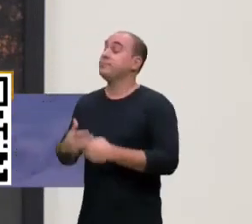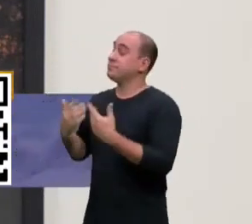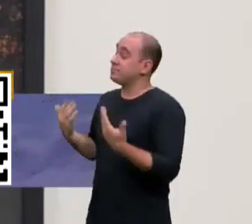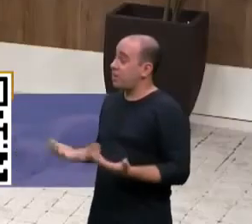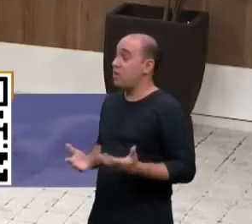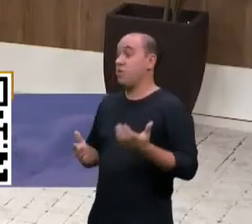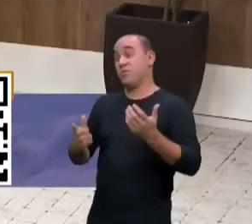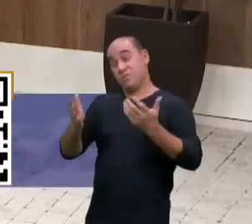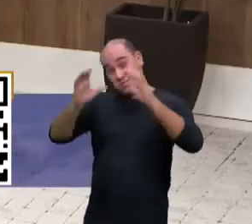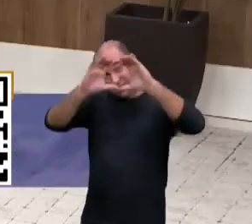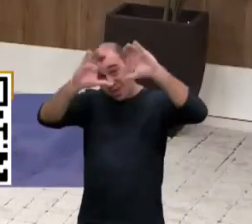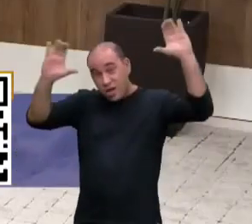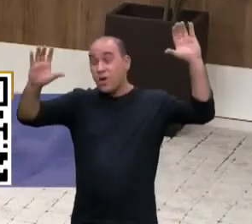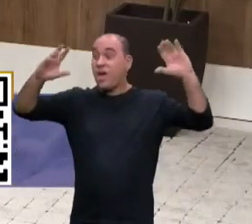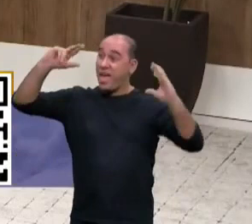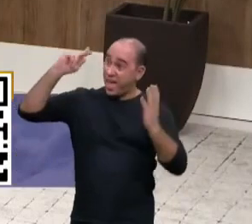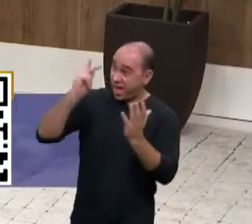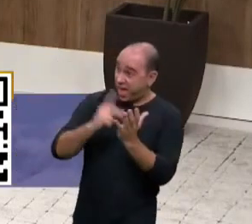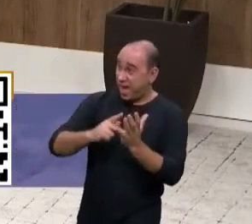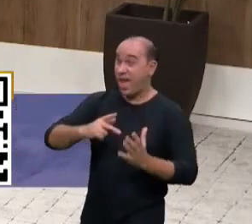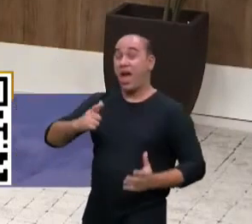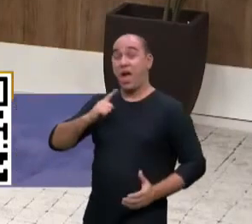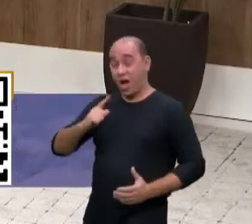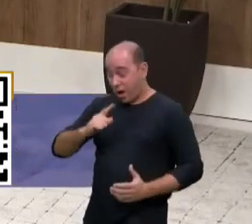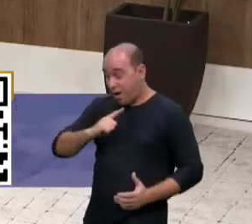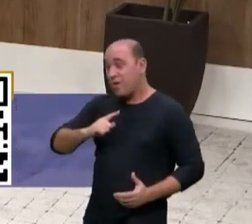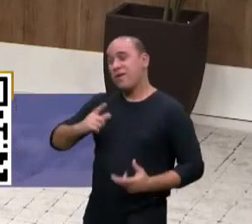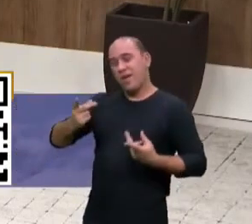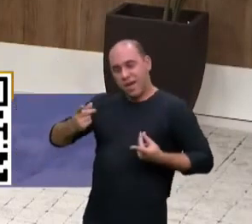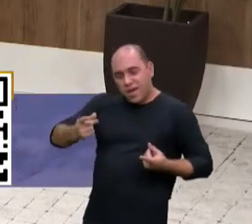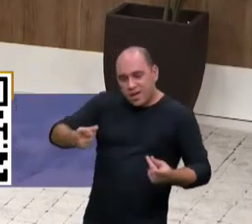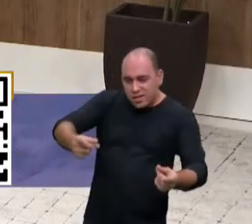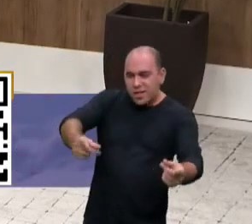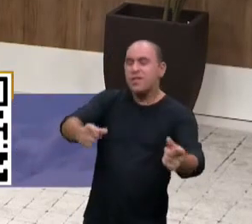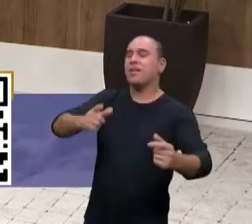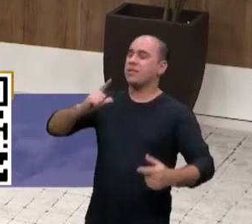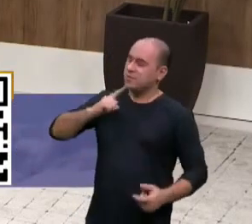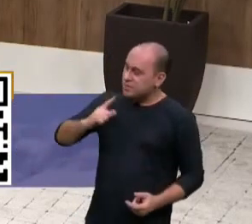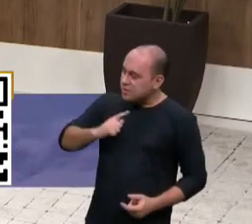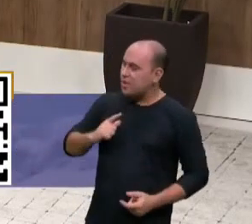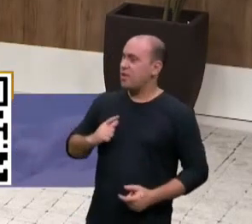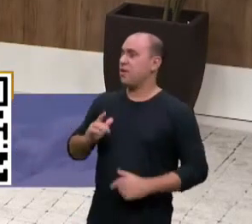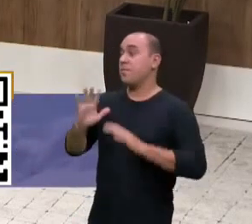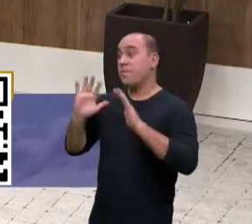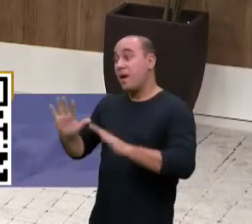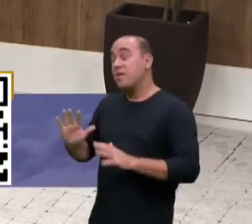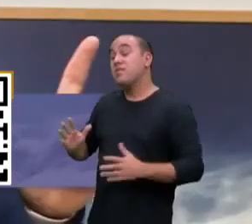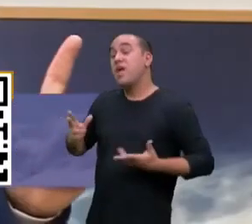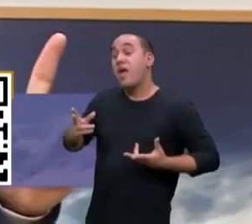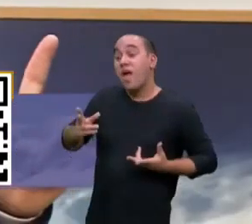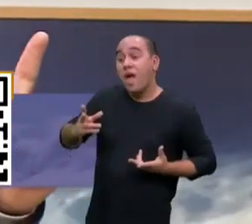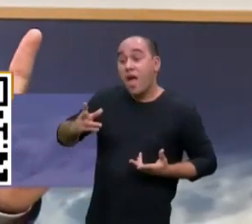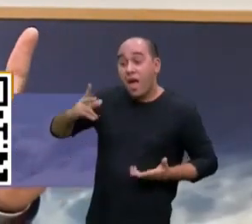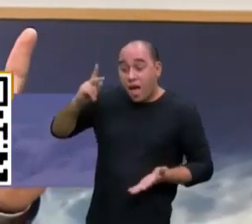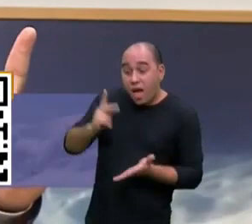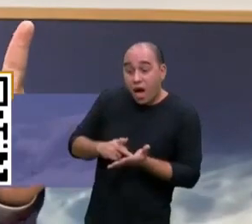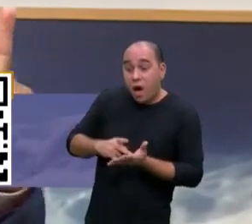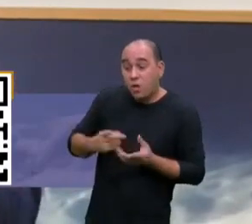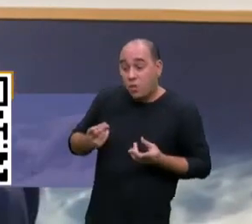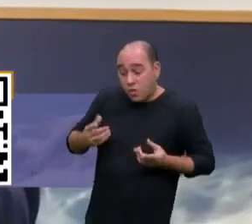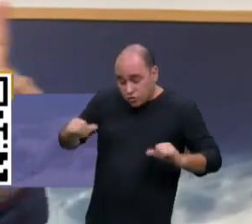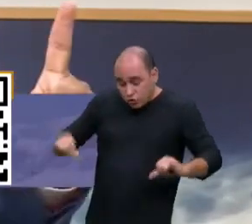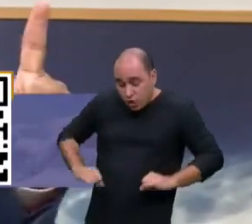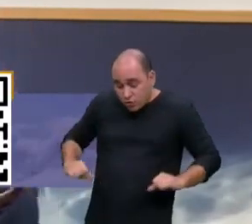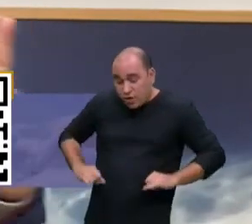e aí passou um certeza absoluta o céu é real e a eternidade também é Real o que não é real é o Sofrimento Eterno